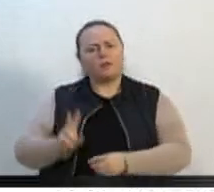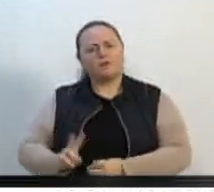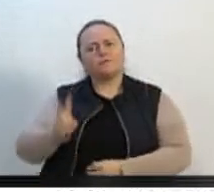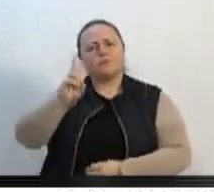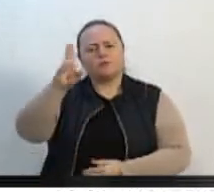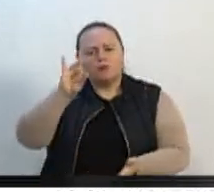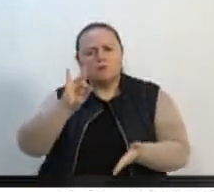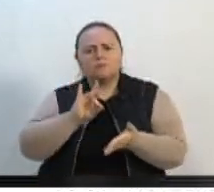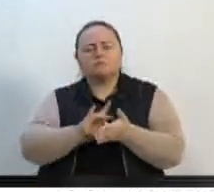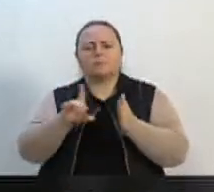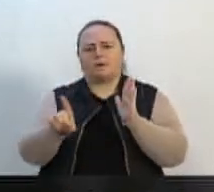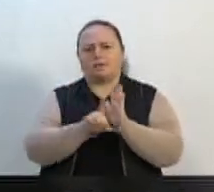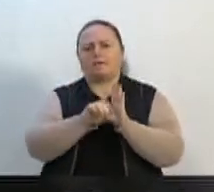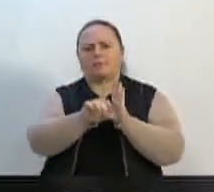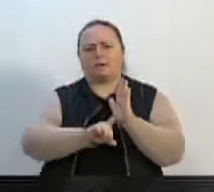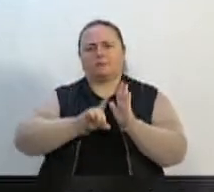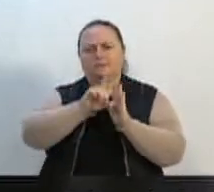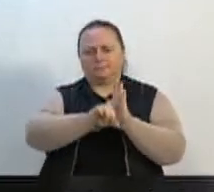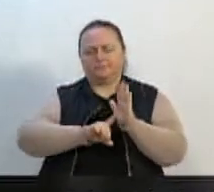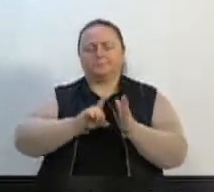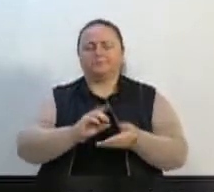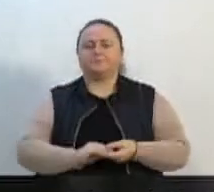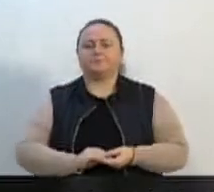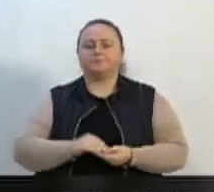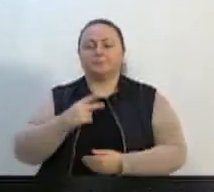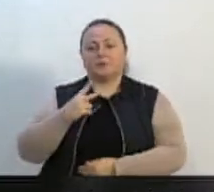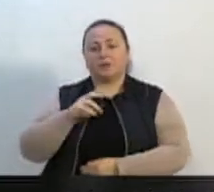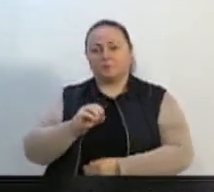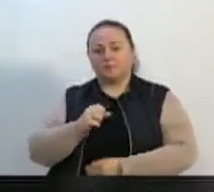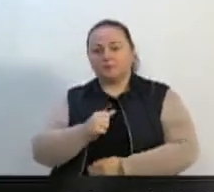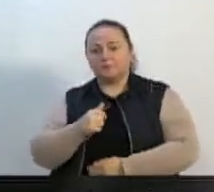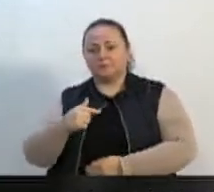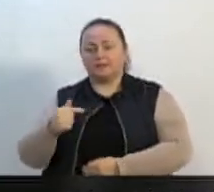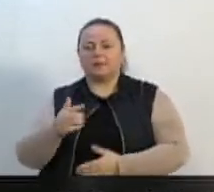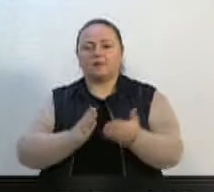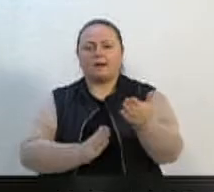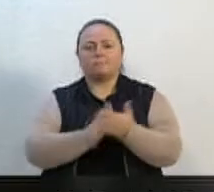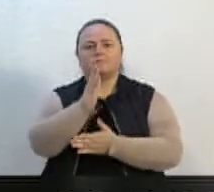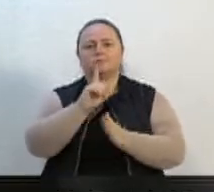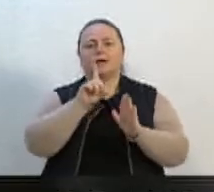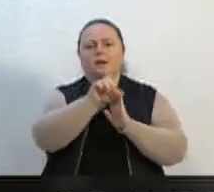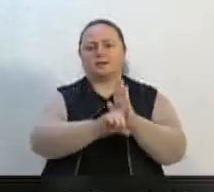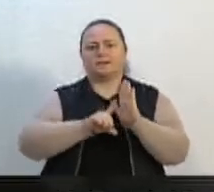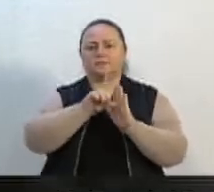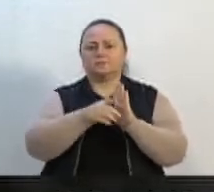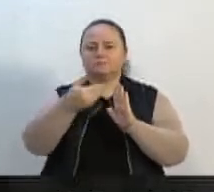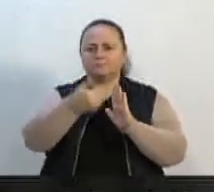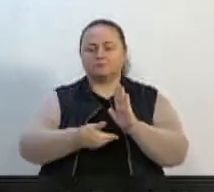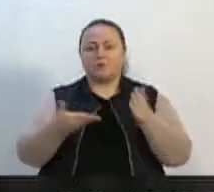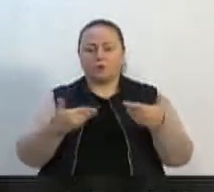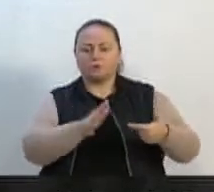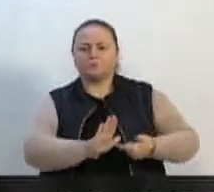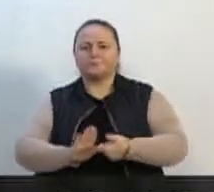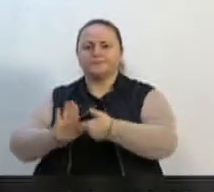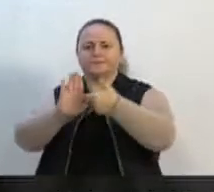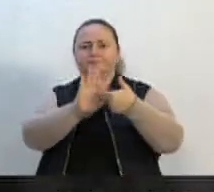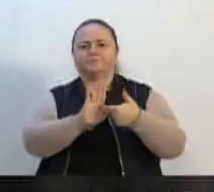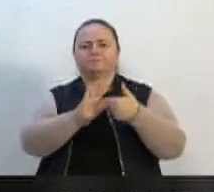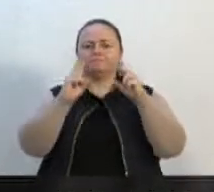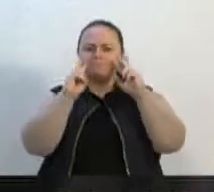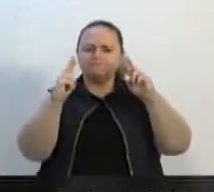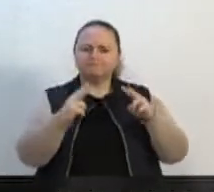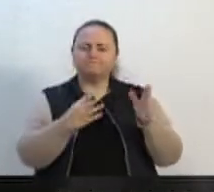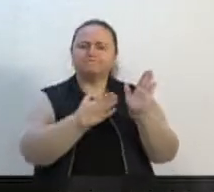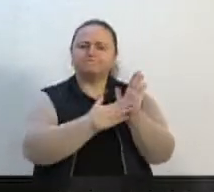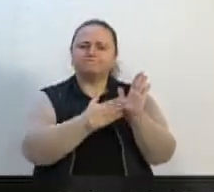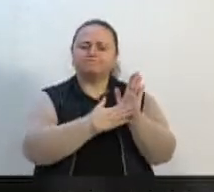Legislativo também. Em 2017, eu aprovei aqui uma legislação, inclusive quero fazer esse destaque público pelo reconhecimento, o vereador Ito acabou fazendo